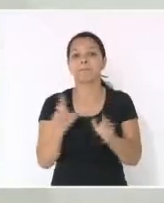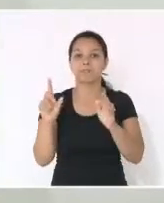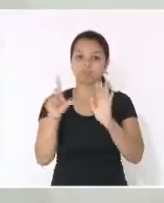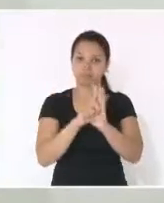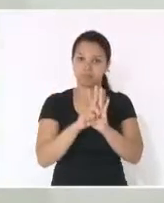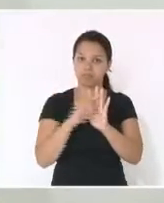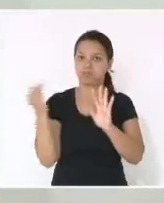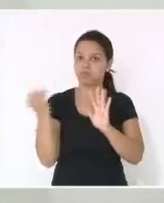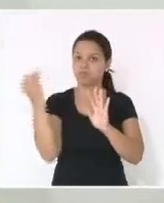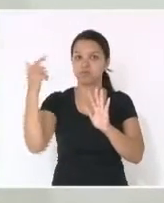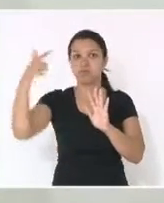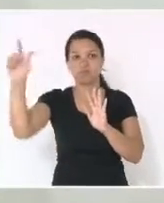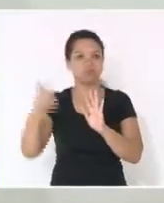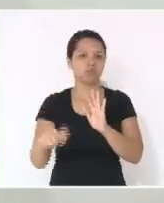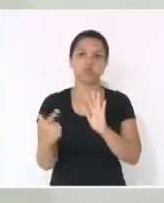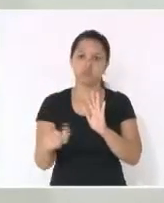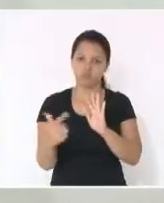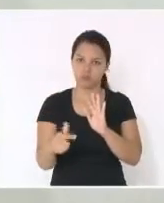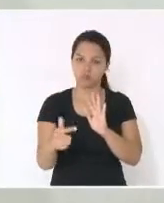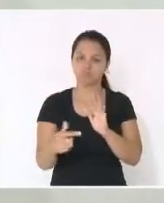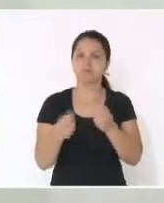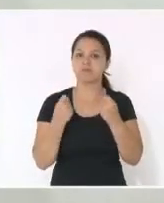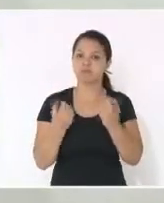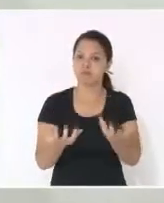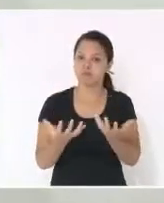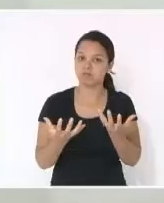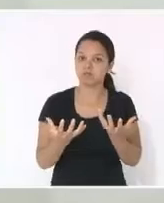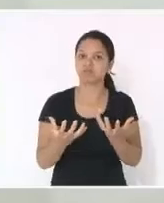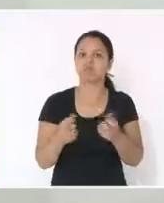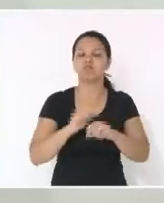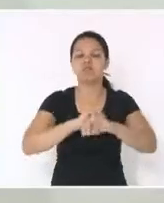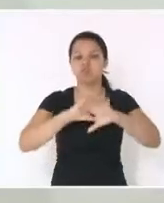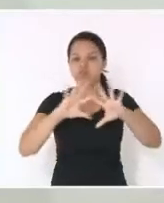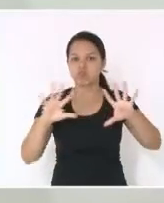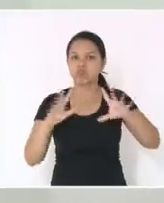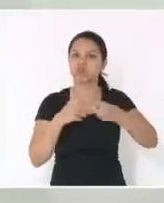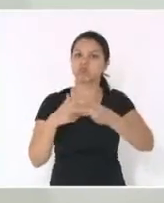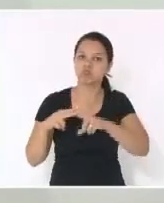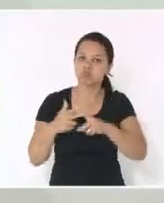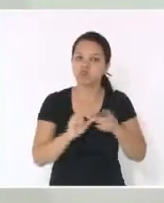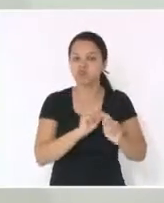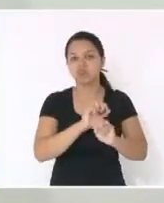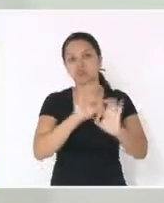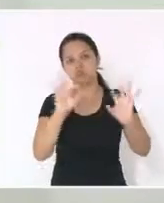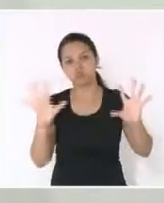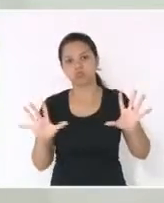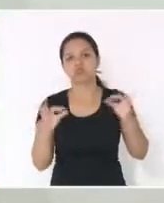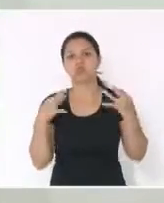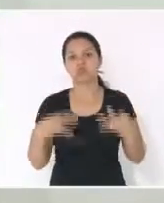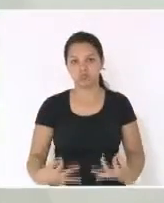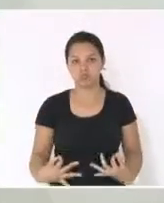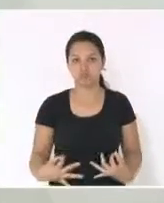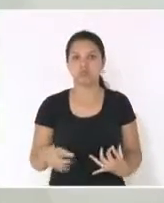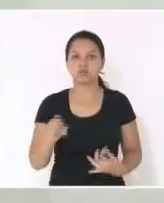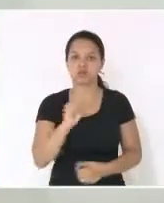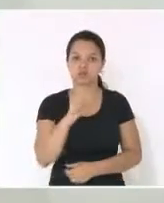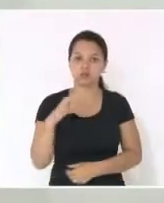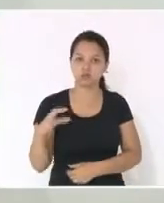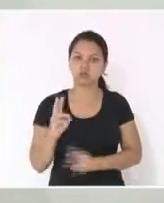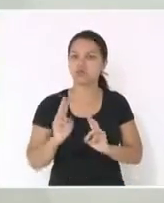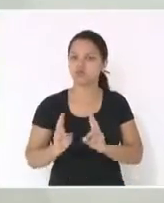catarina torcer para que esclareça sejam feitos os ajustes necessários e que santa catarina continue